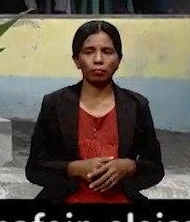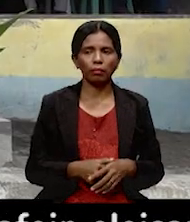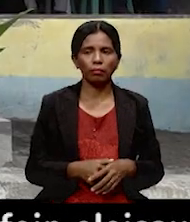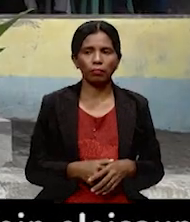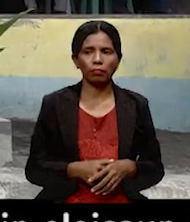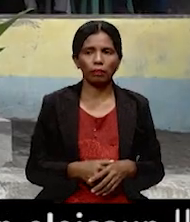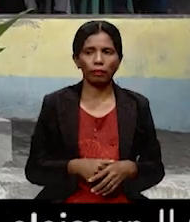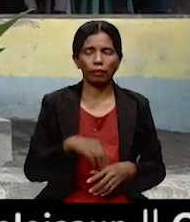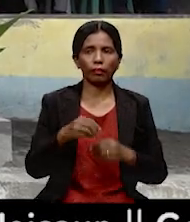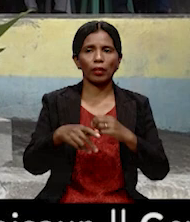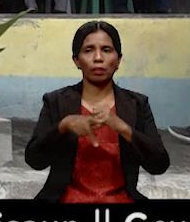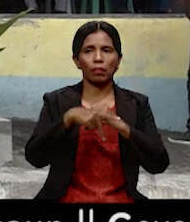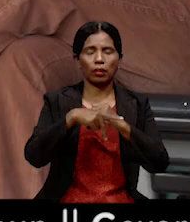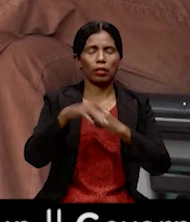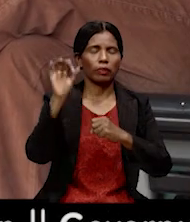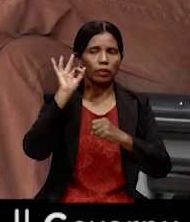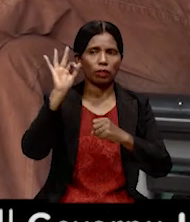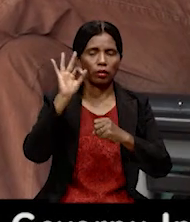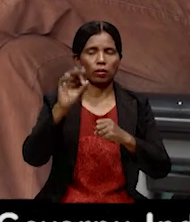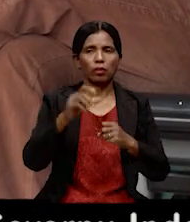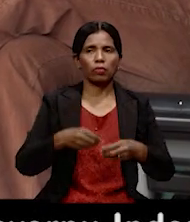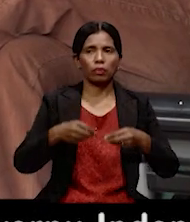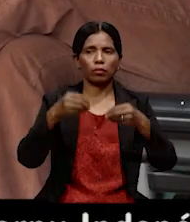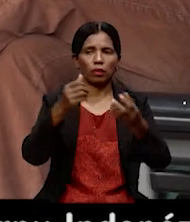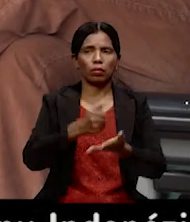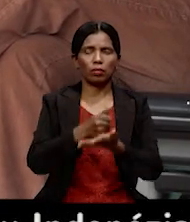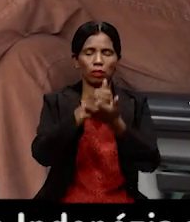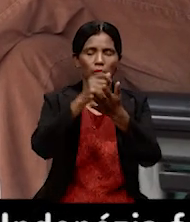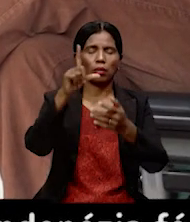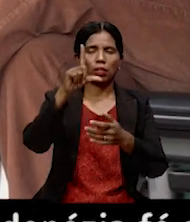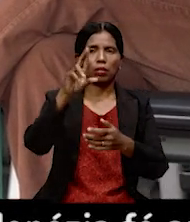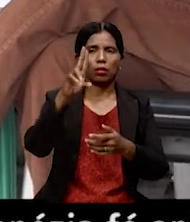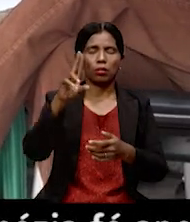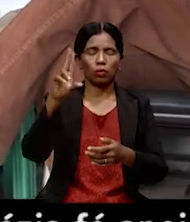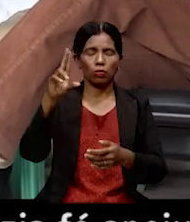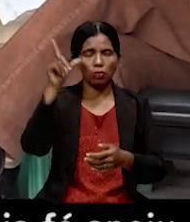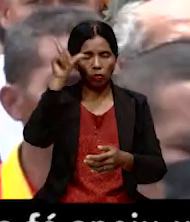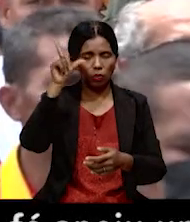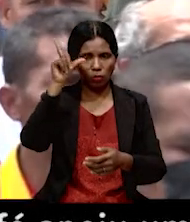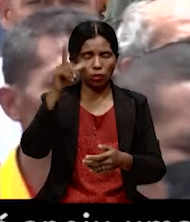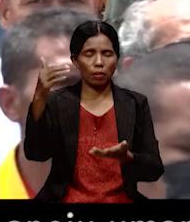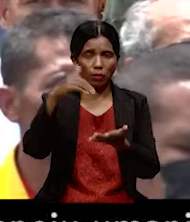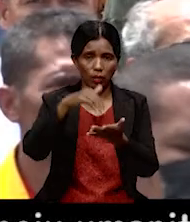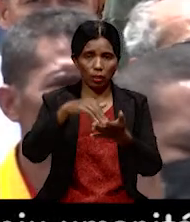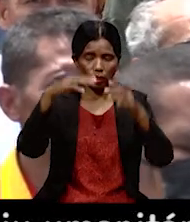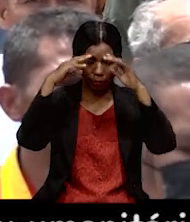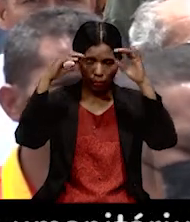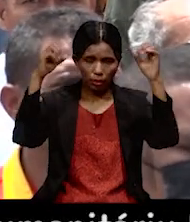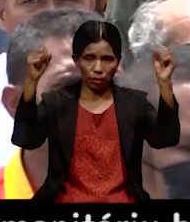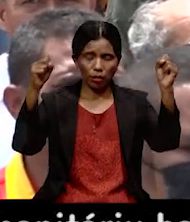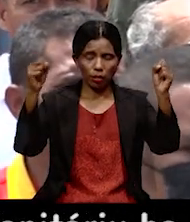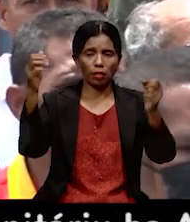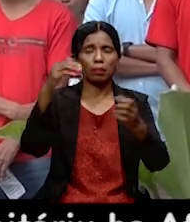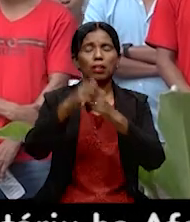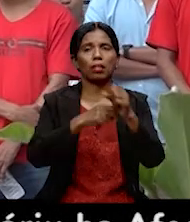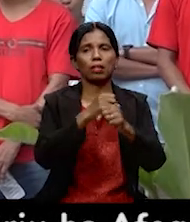Rajang Partido Fratelin fo apoio tomak ba Luolo hodi rekandidatan ba Presiden Republika periodo tinang riuroron resin rua, riuroron resin itu,